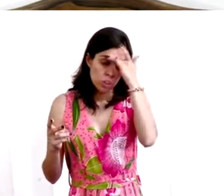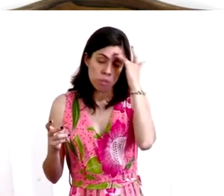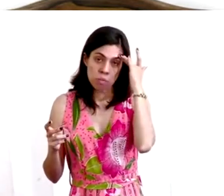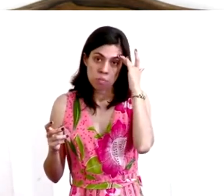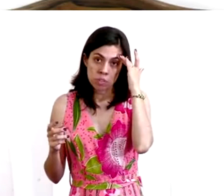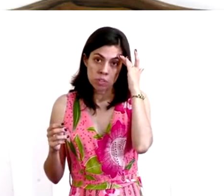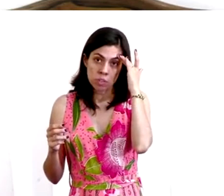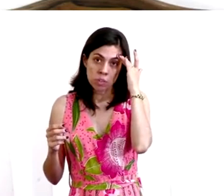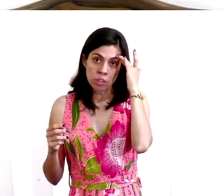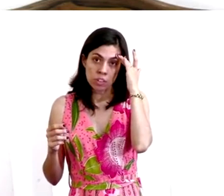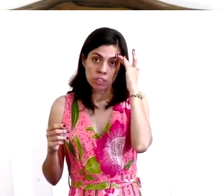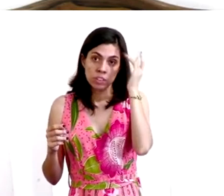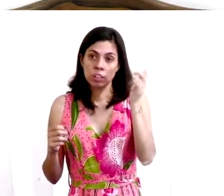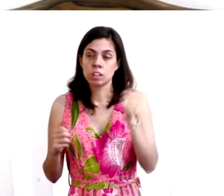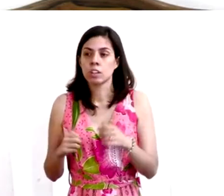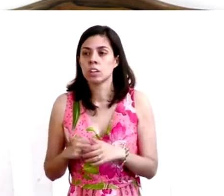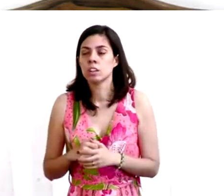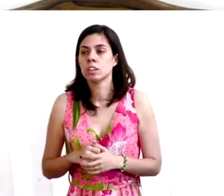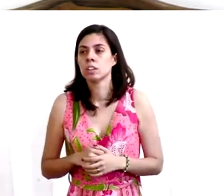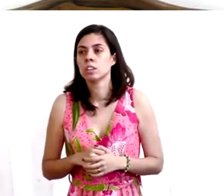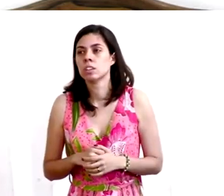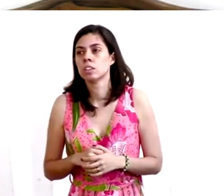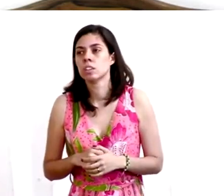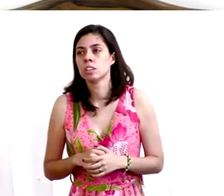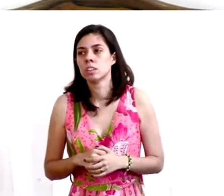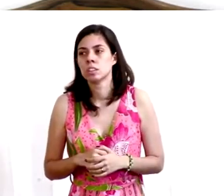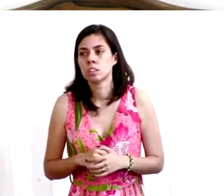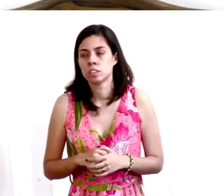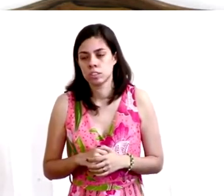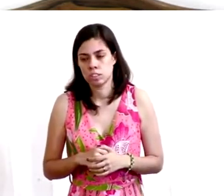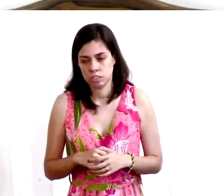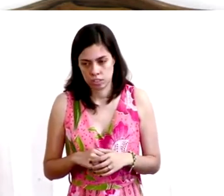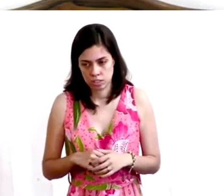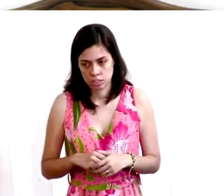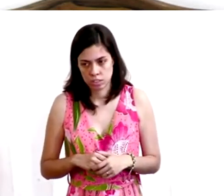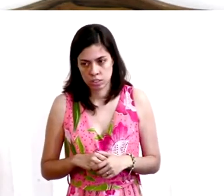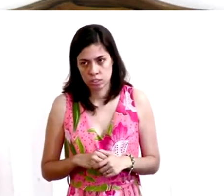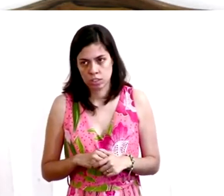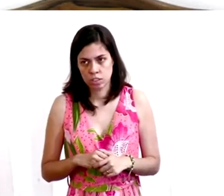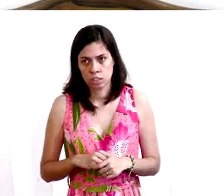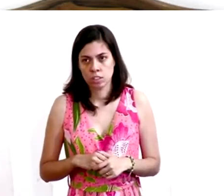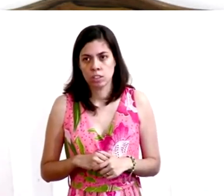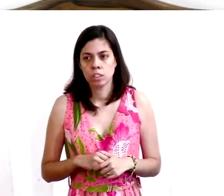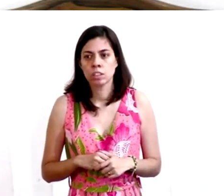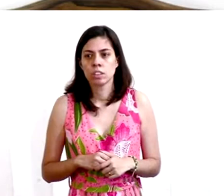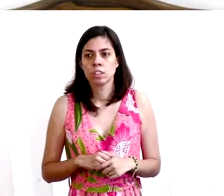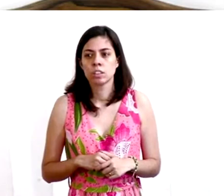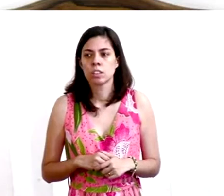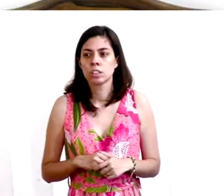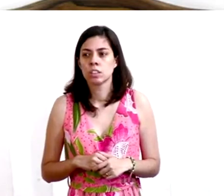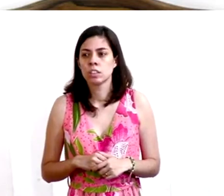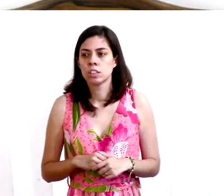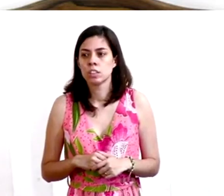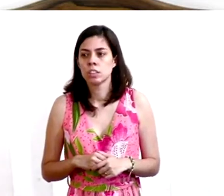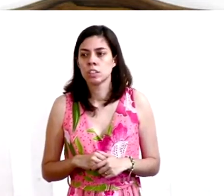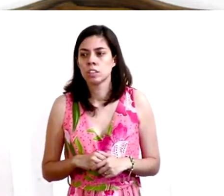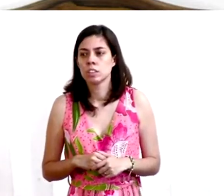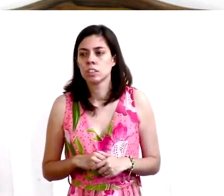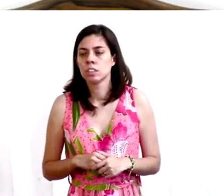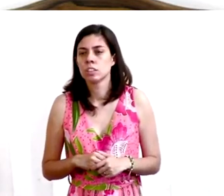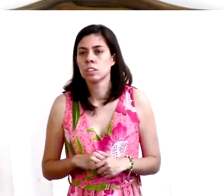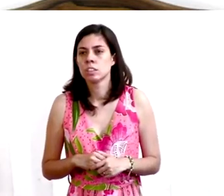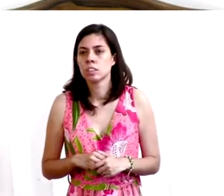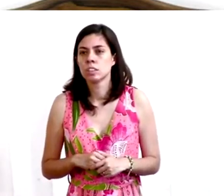olhar para o Messias, olhar para essa pessoa do bem, para o rabino de Jerusalém, para o que